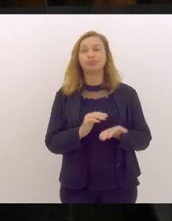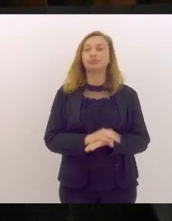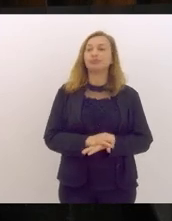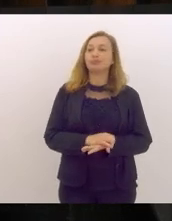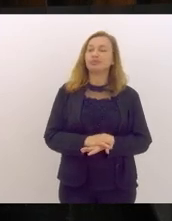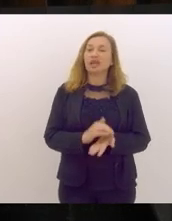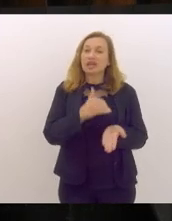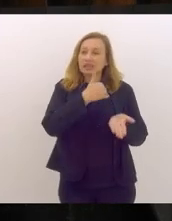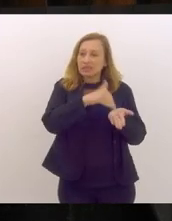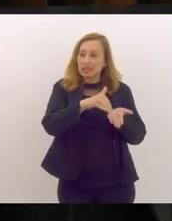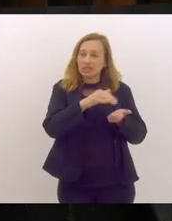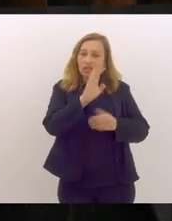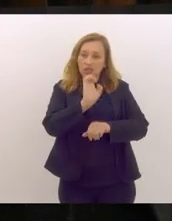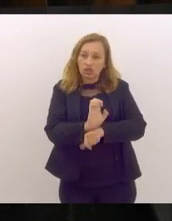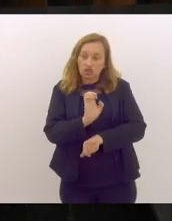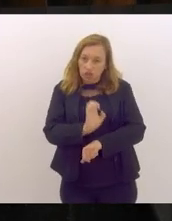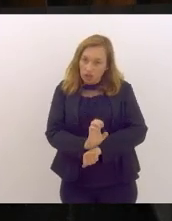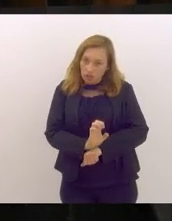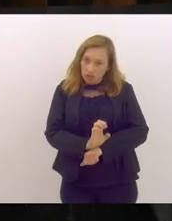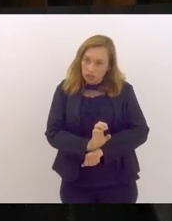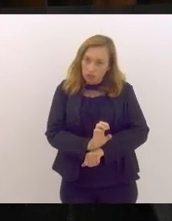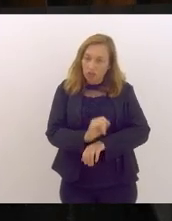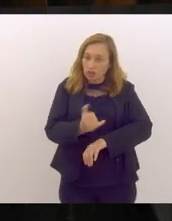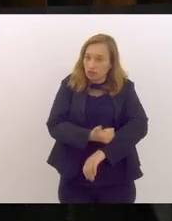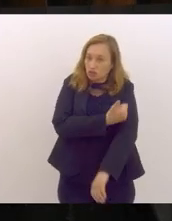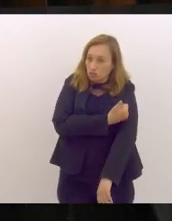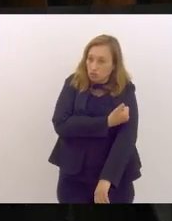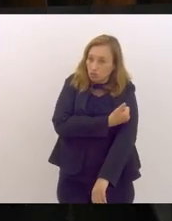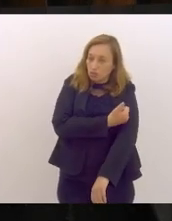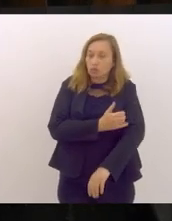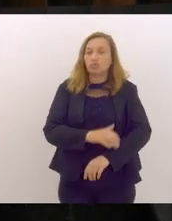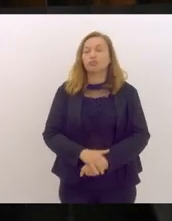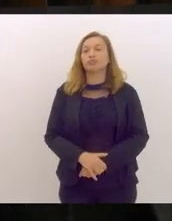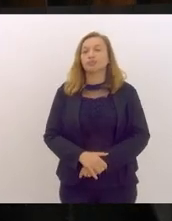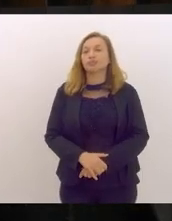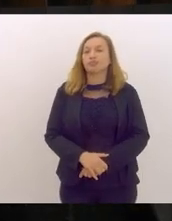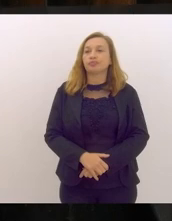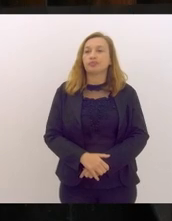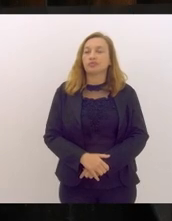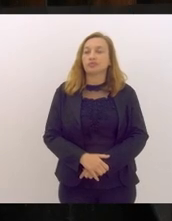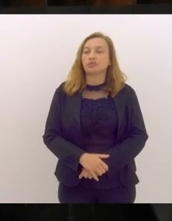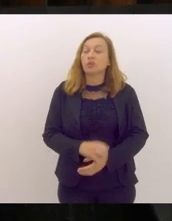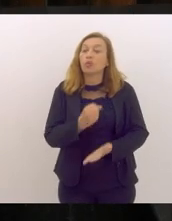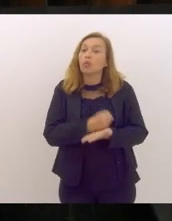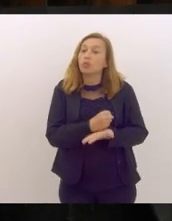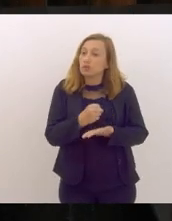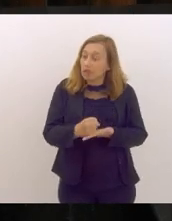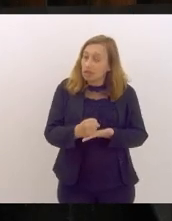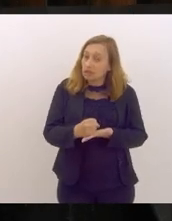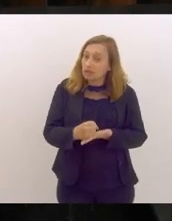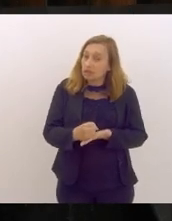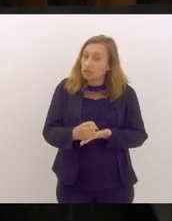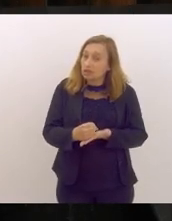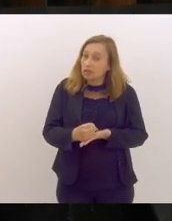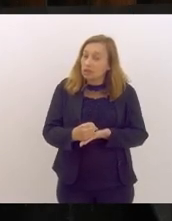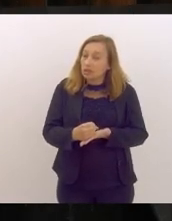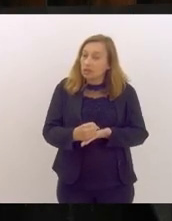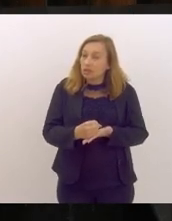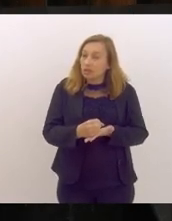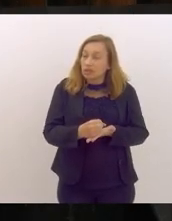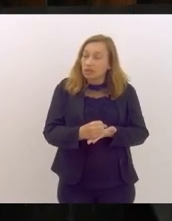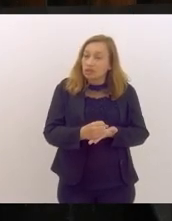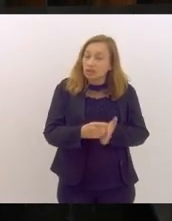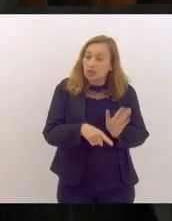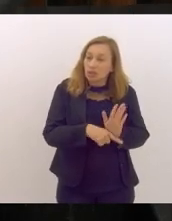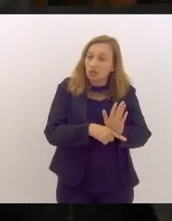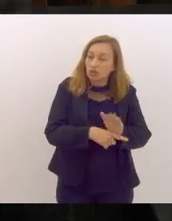a Secretaria de Estado de Infraestrutura e Obras, foi feito um contrato de assistência técnica